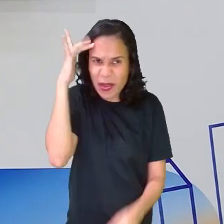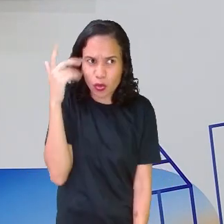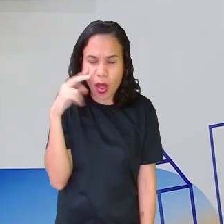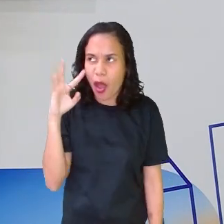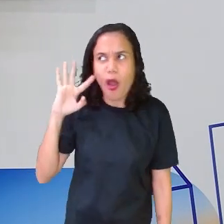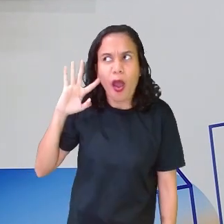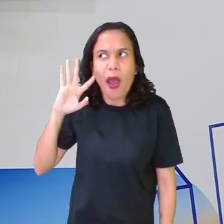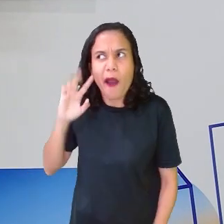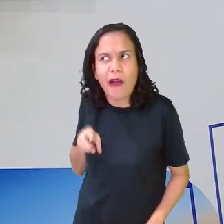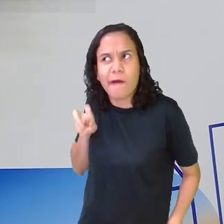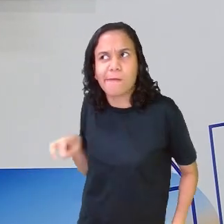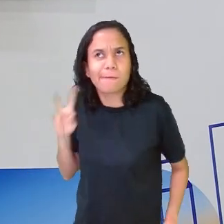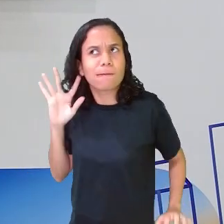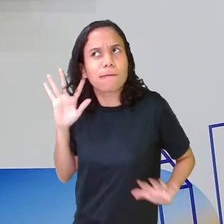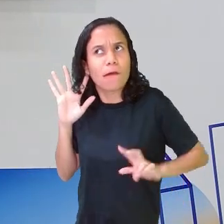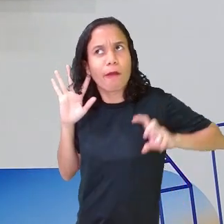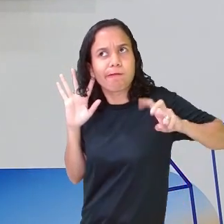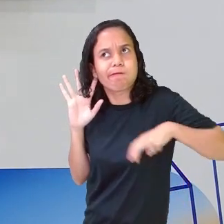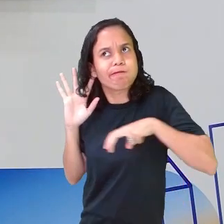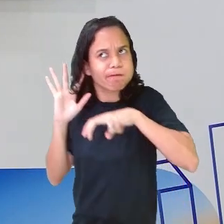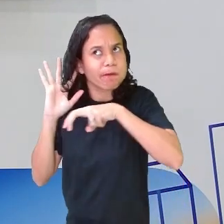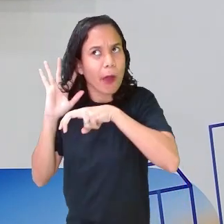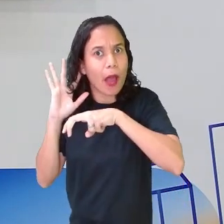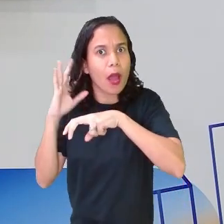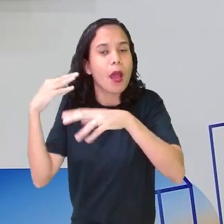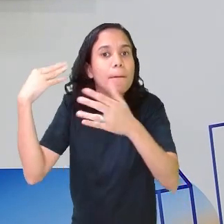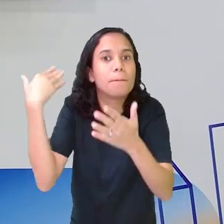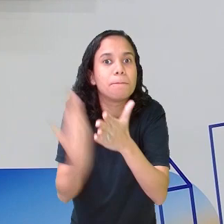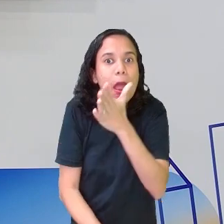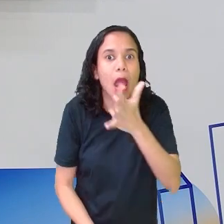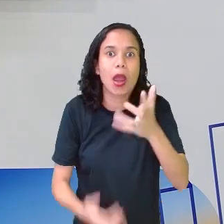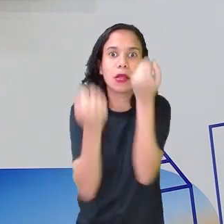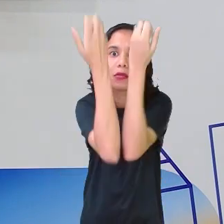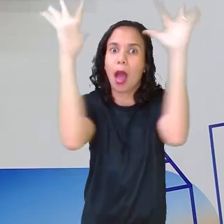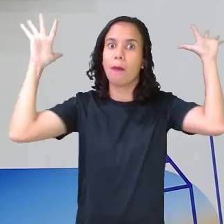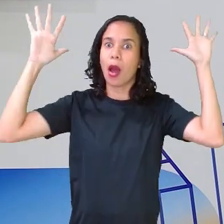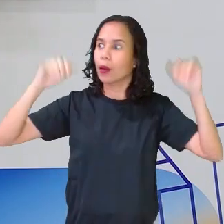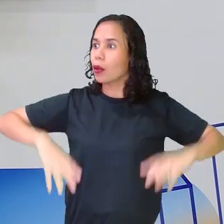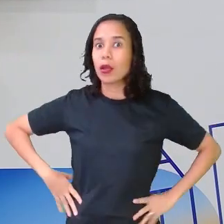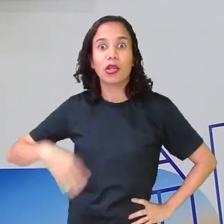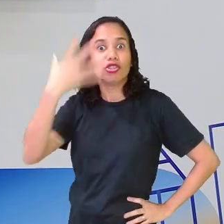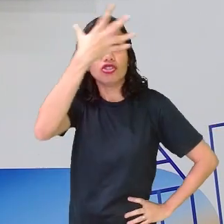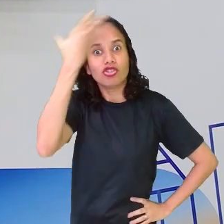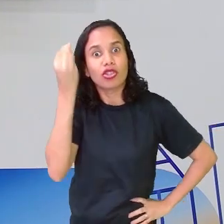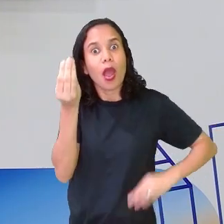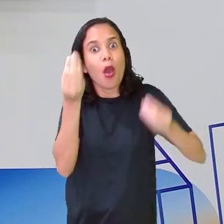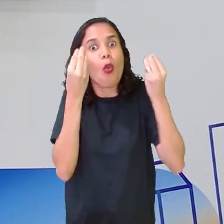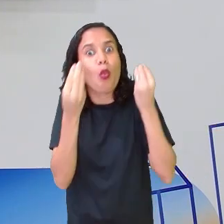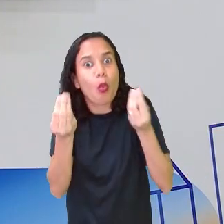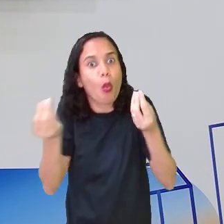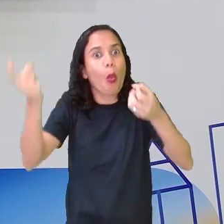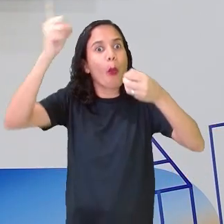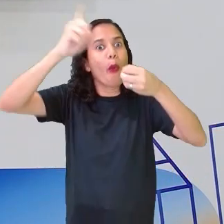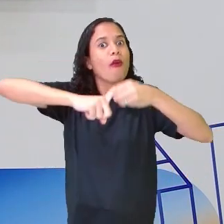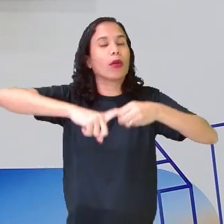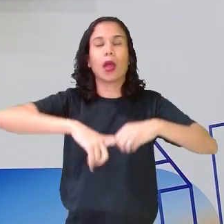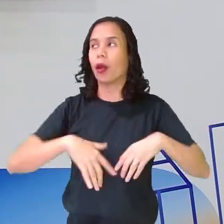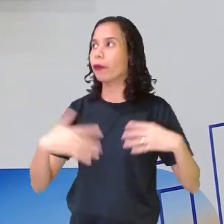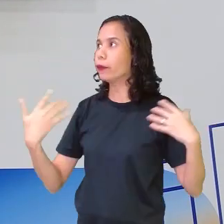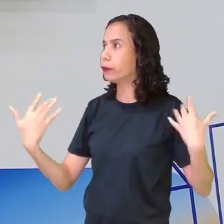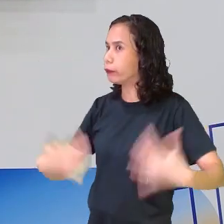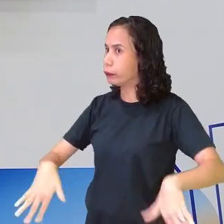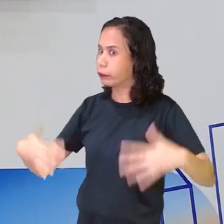esse assovio se perdem no meio da mata. Ah, gente, para voltar,